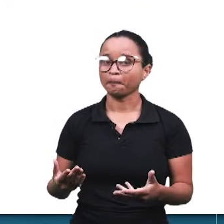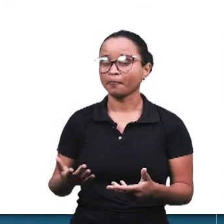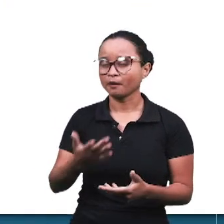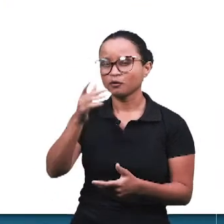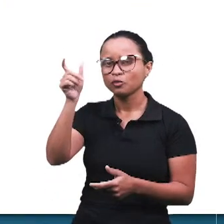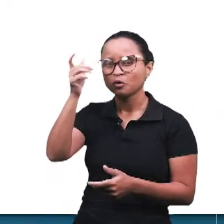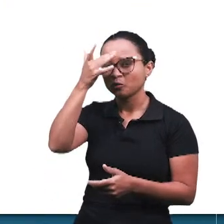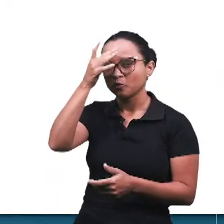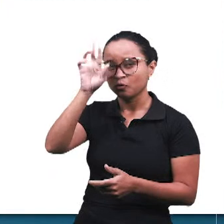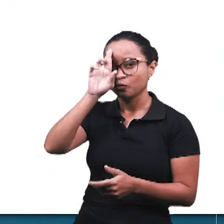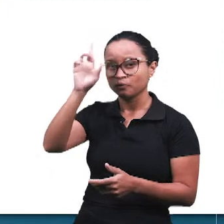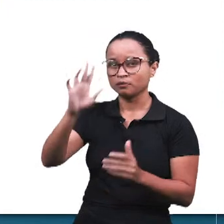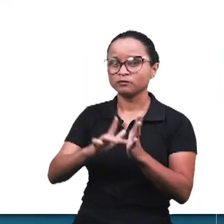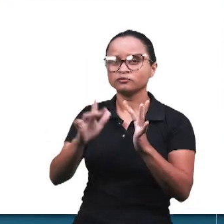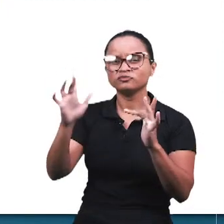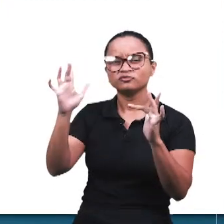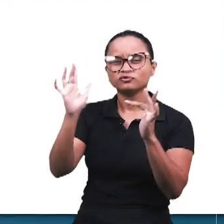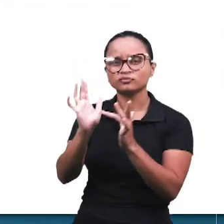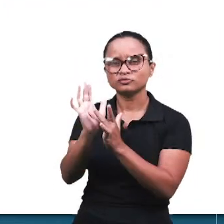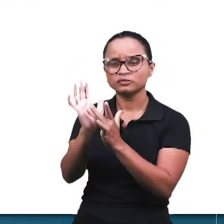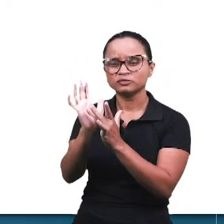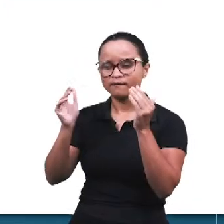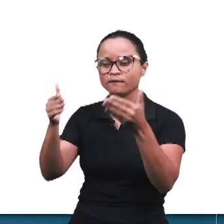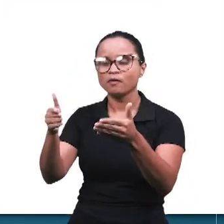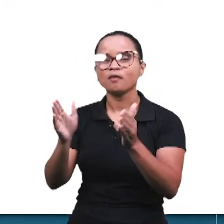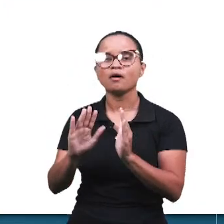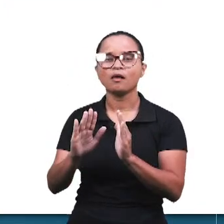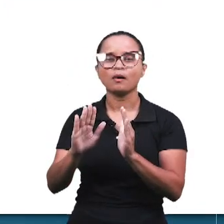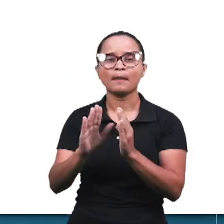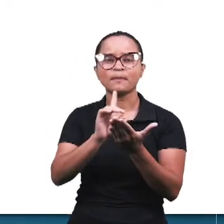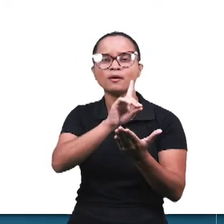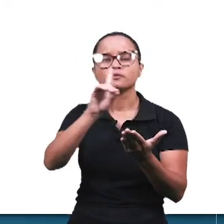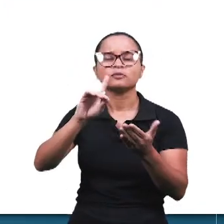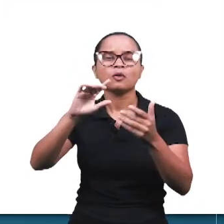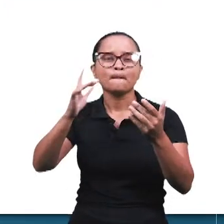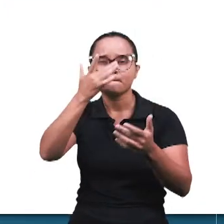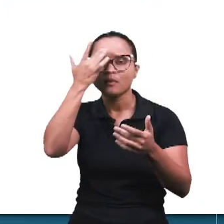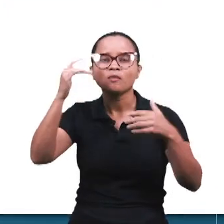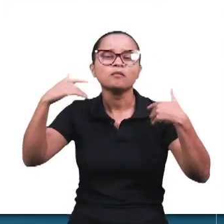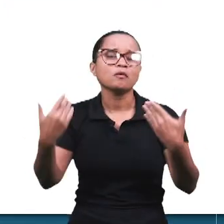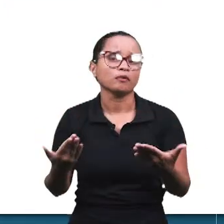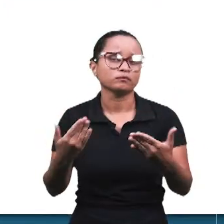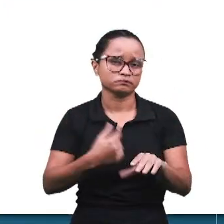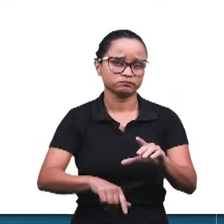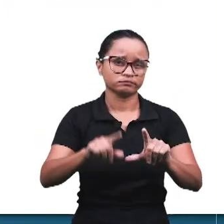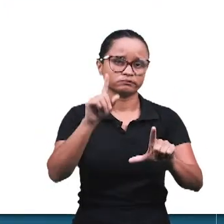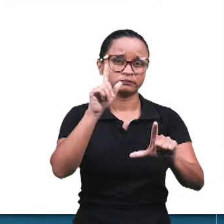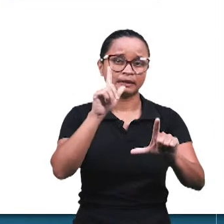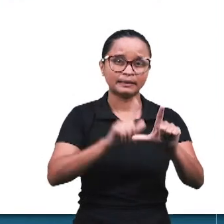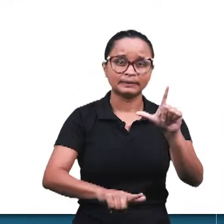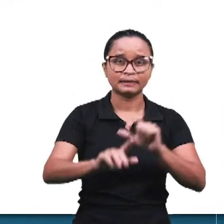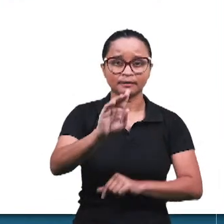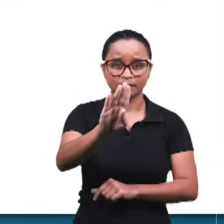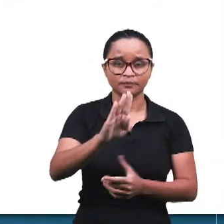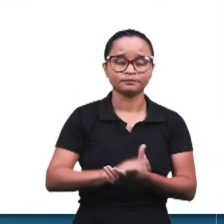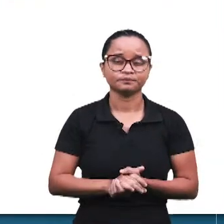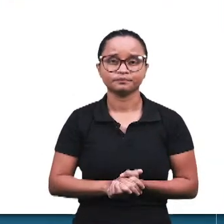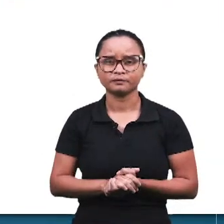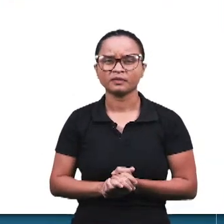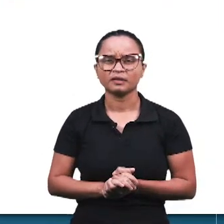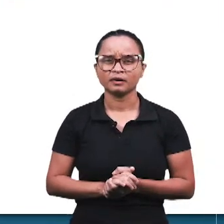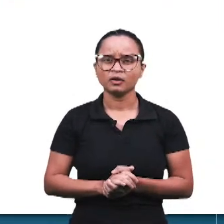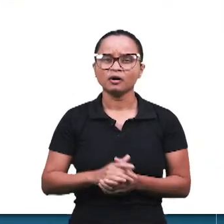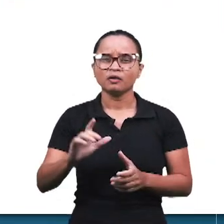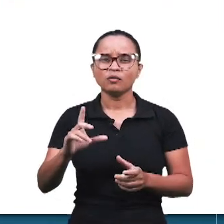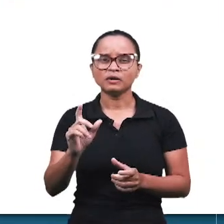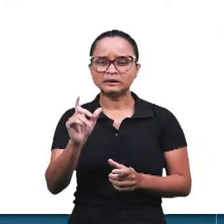quem o Senhor Jesus está dirigindo a palavra? A letra B diz assim: quais os